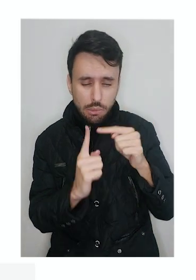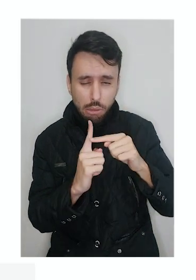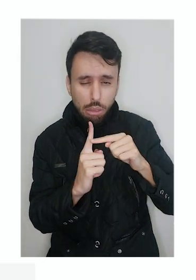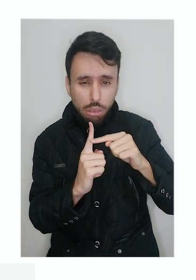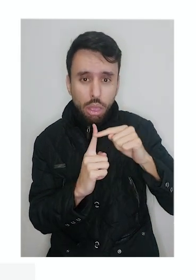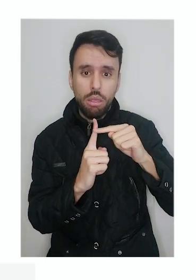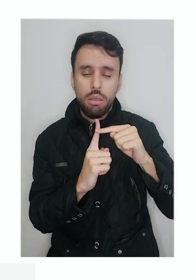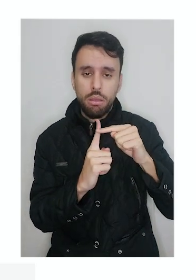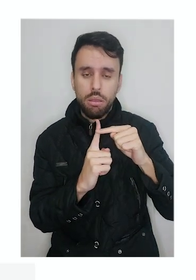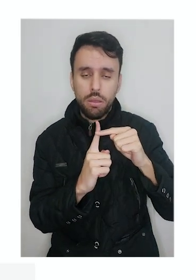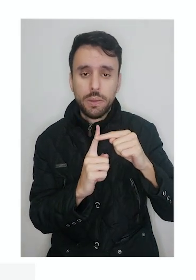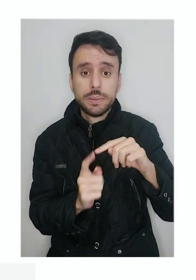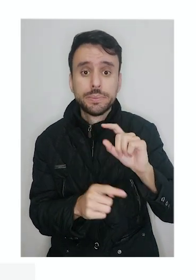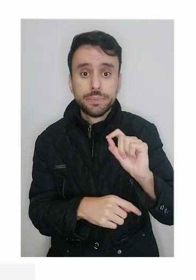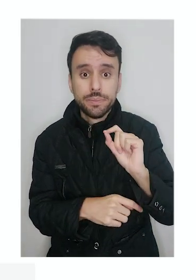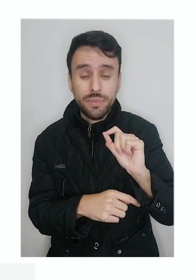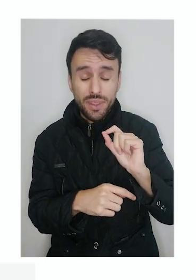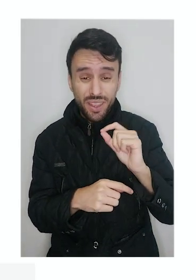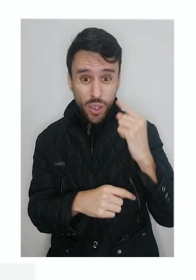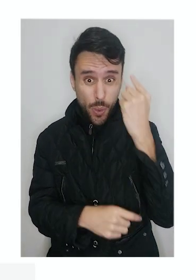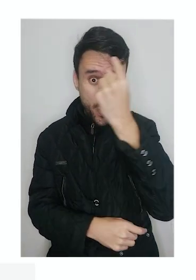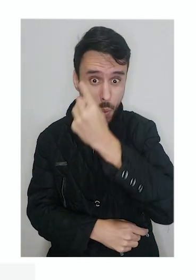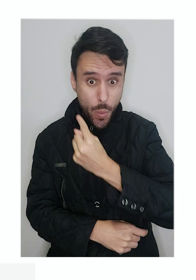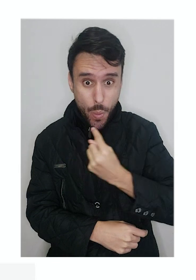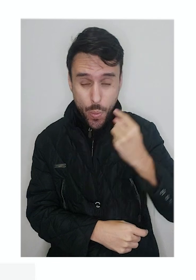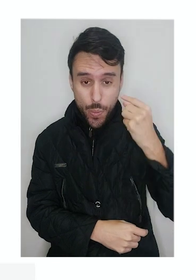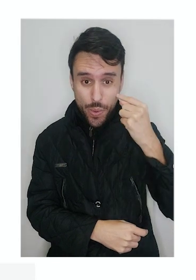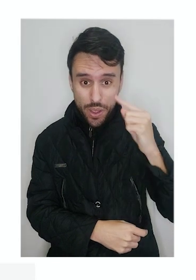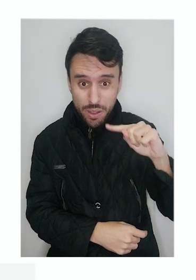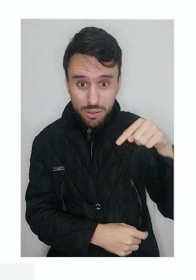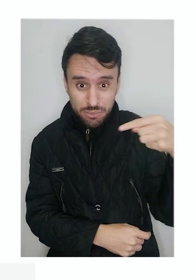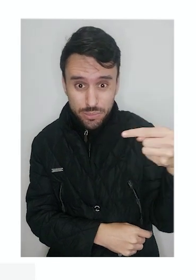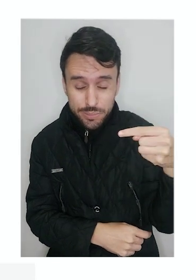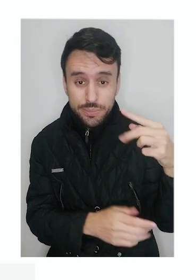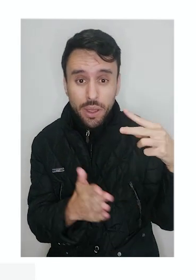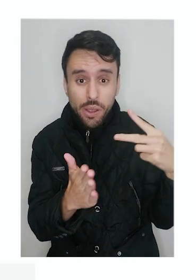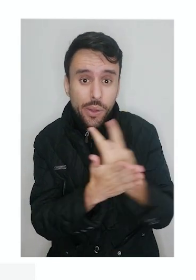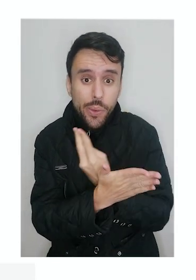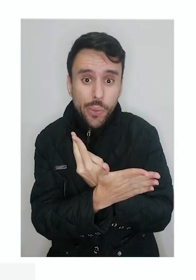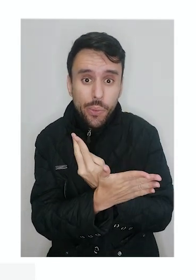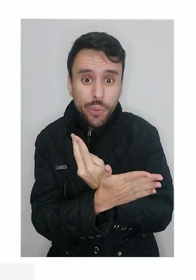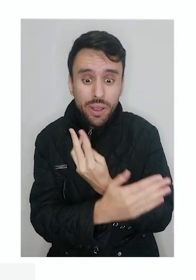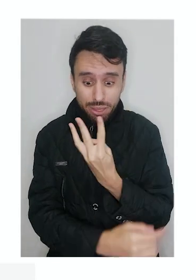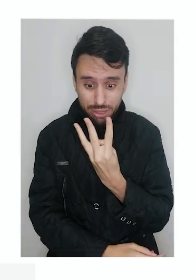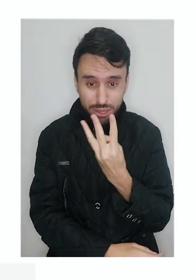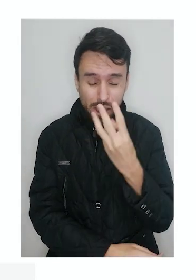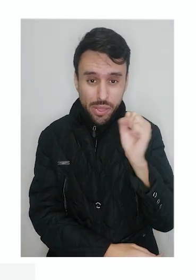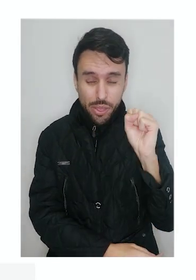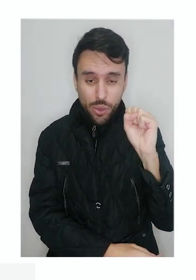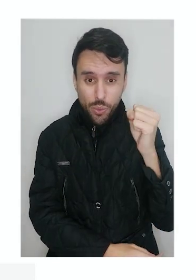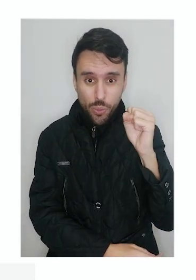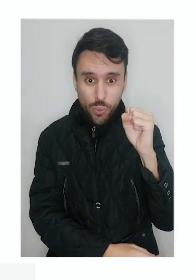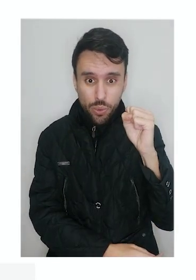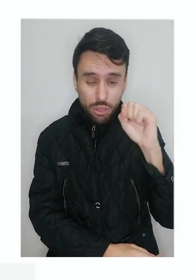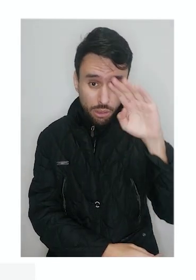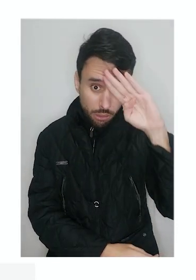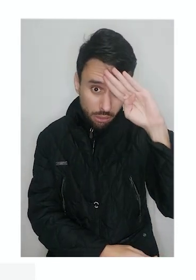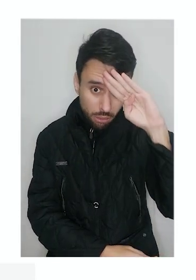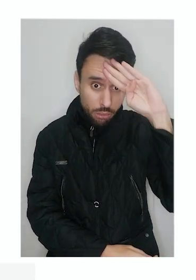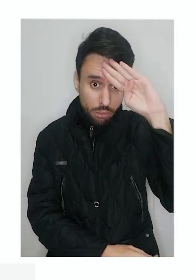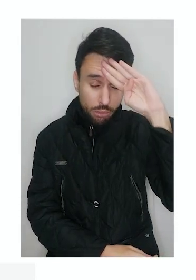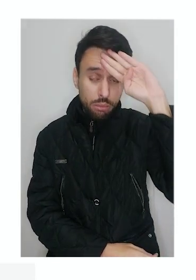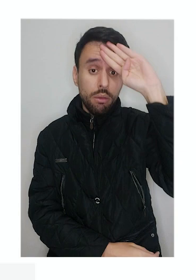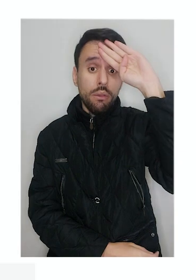menos. E uma hora depois, estava com 38.